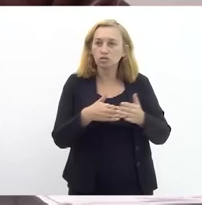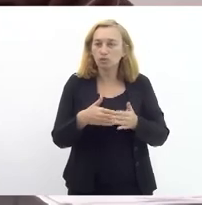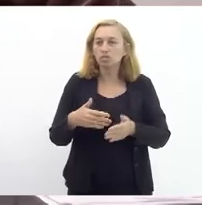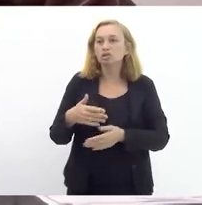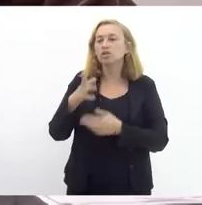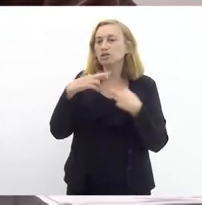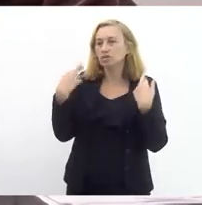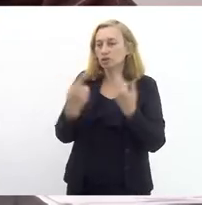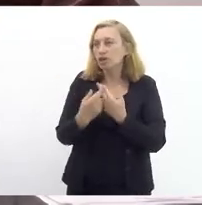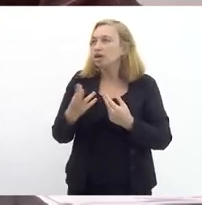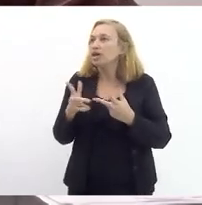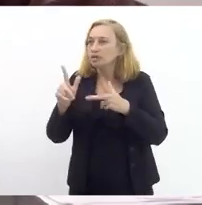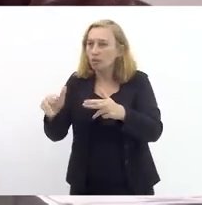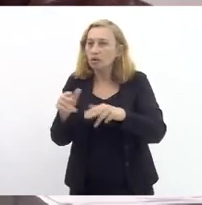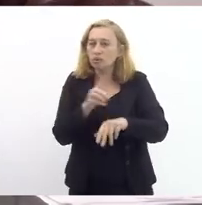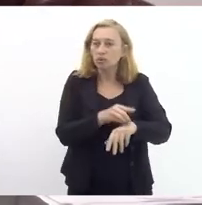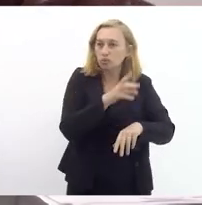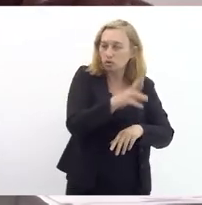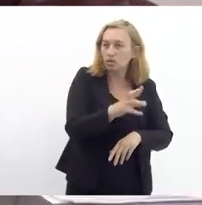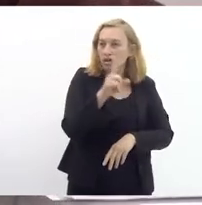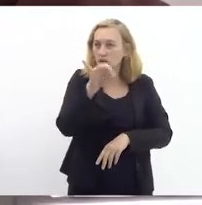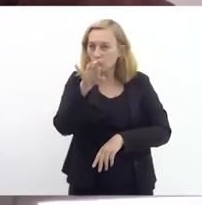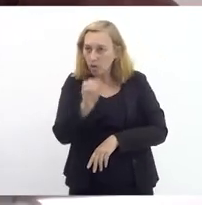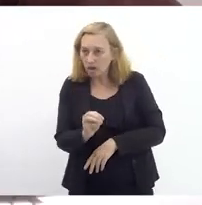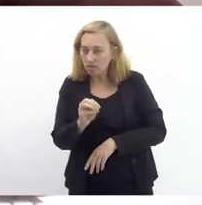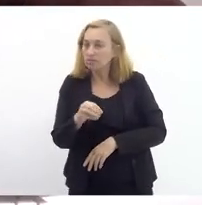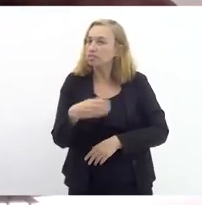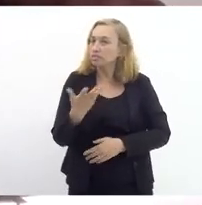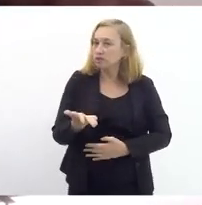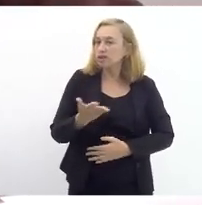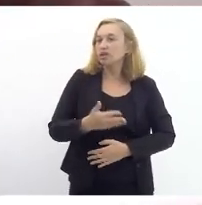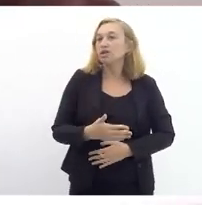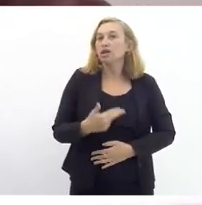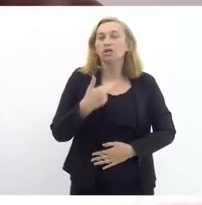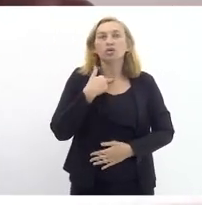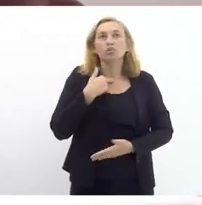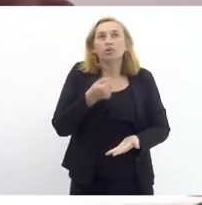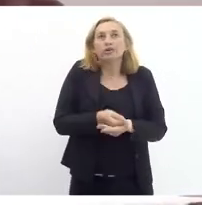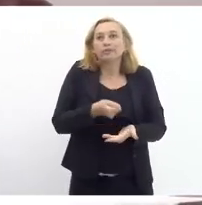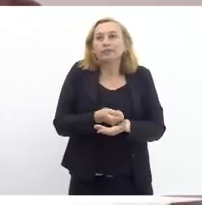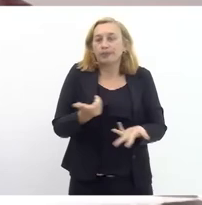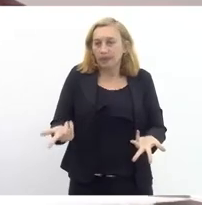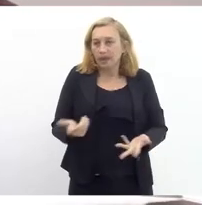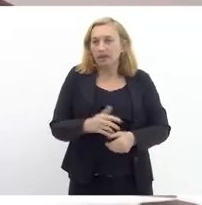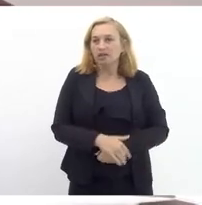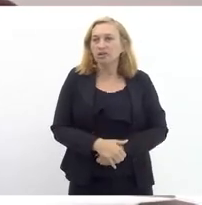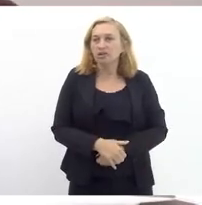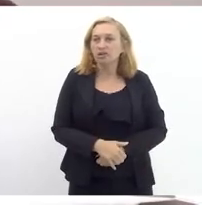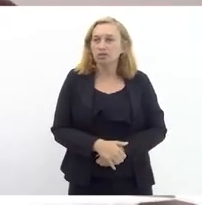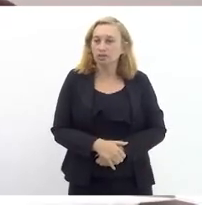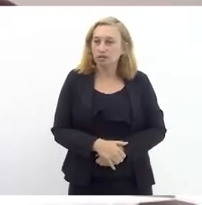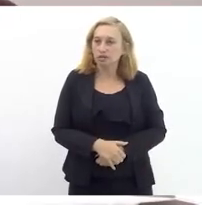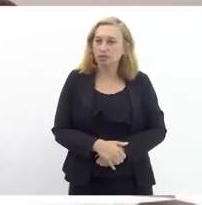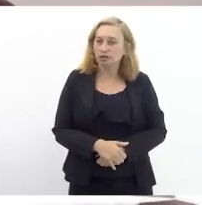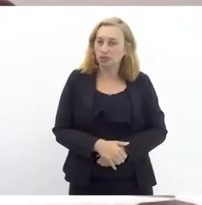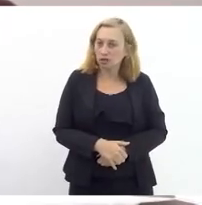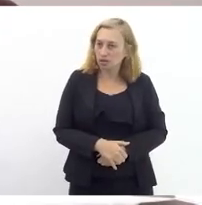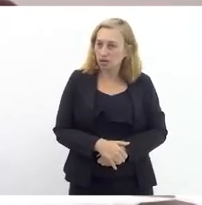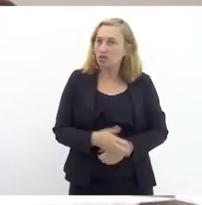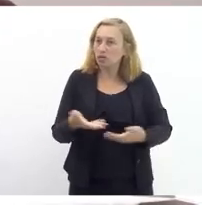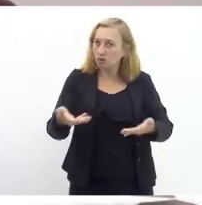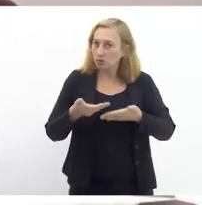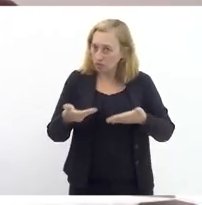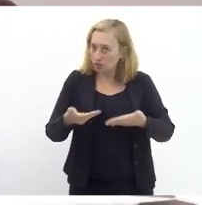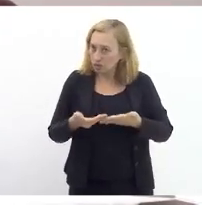forma que o doutor Eduardo está presente, o Ministério Público também já foi convidado. Sim. Agora eu não posso impor o Ministério Público. Bem claro, foram